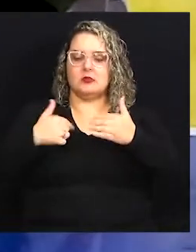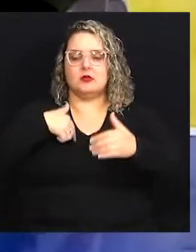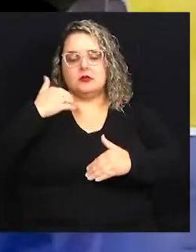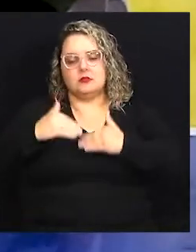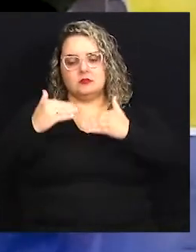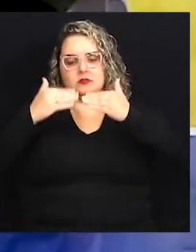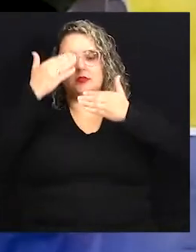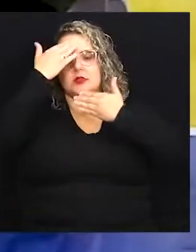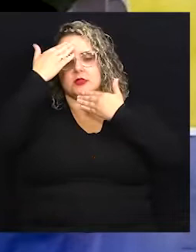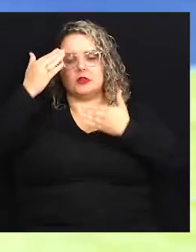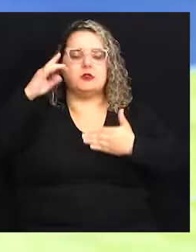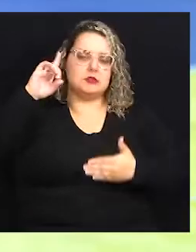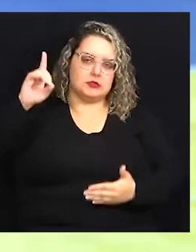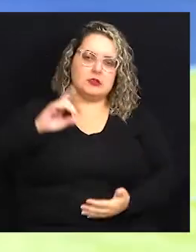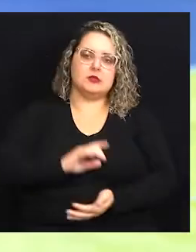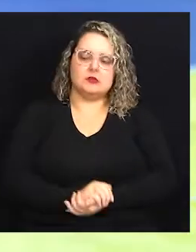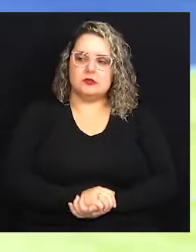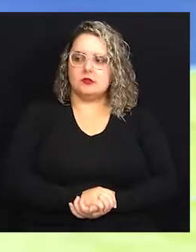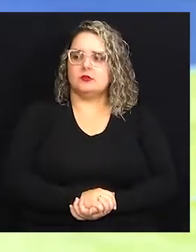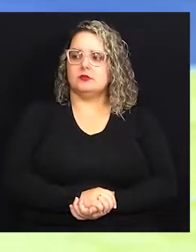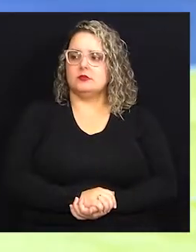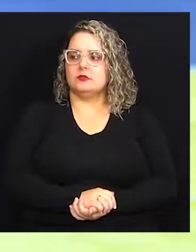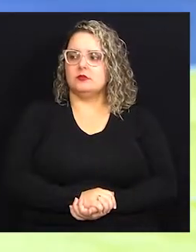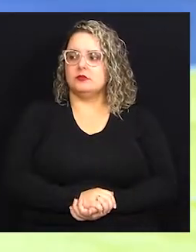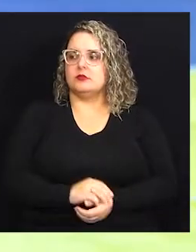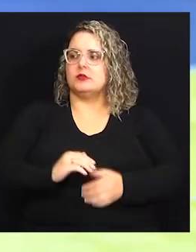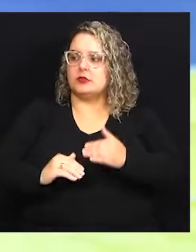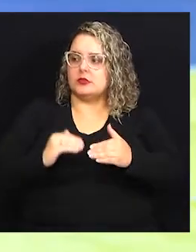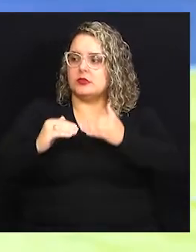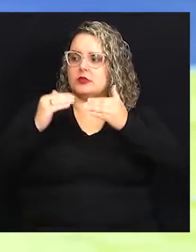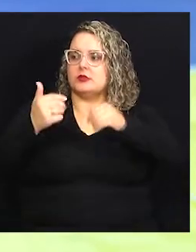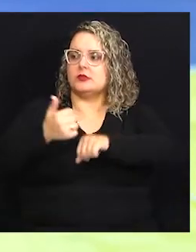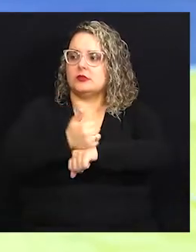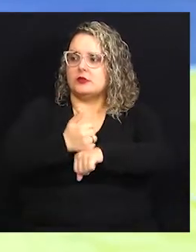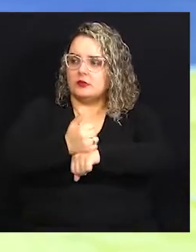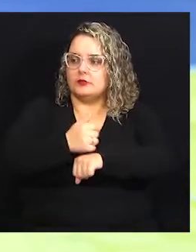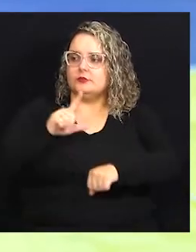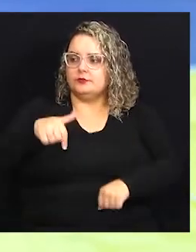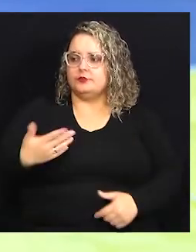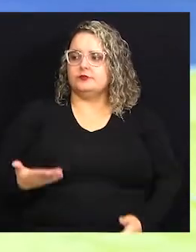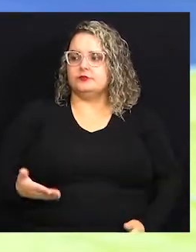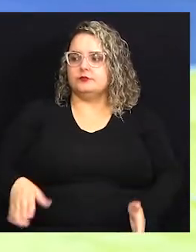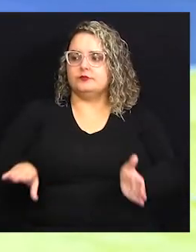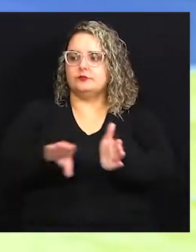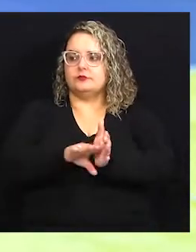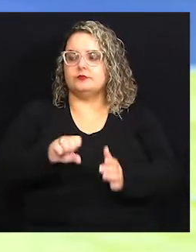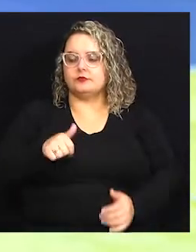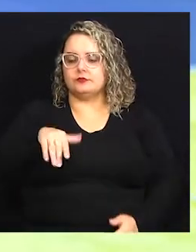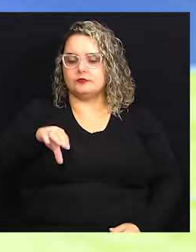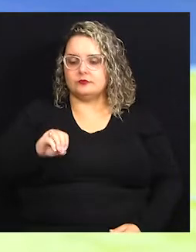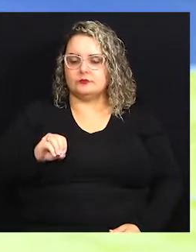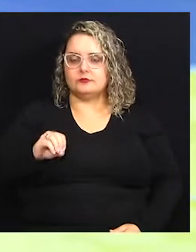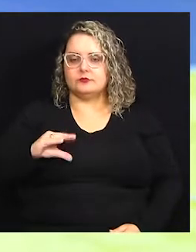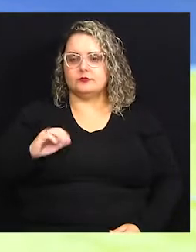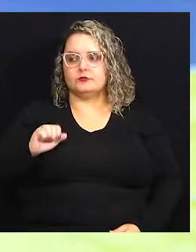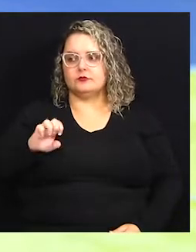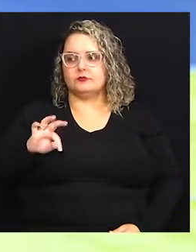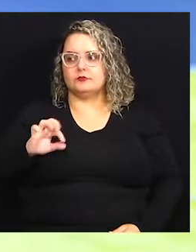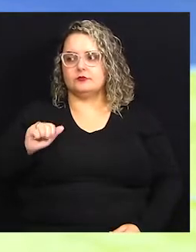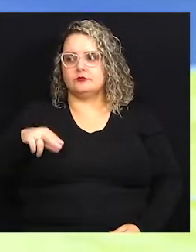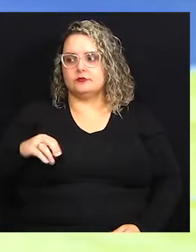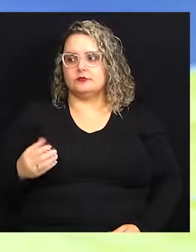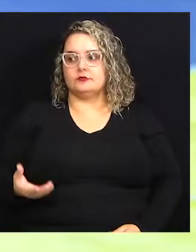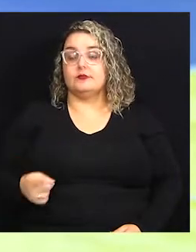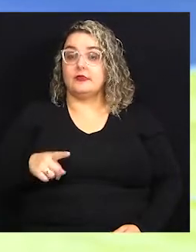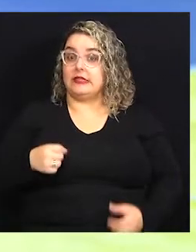Deus. E essa sua construção de carreira, então, depois de quando você chegou no São Caetano? Essa daí era mais